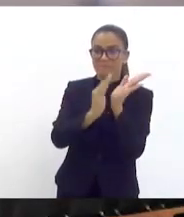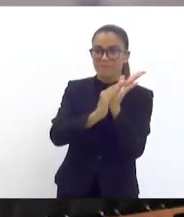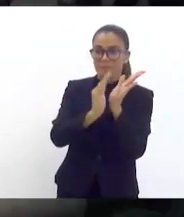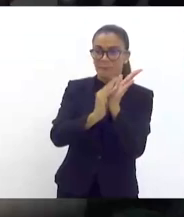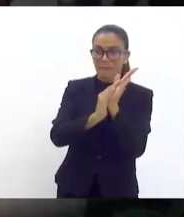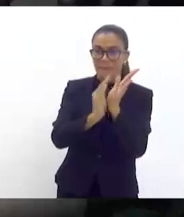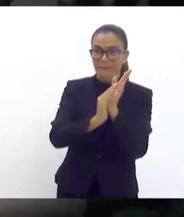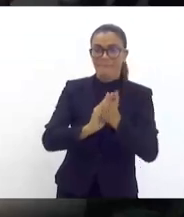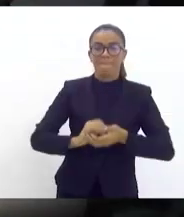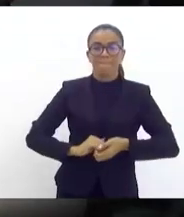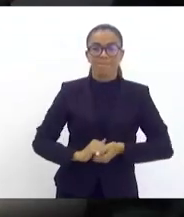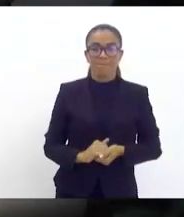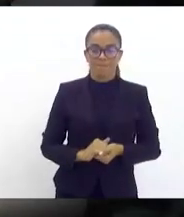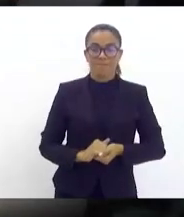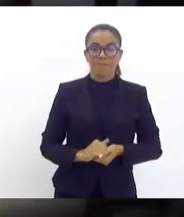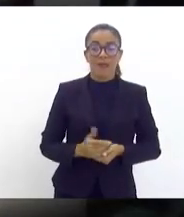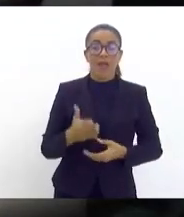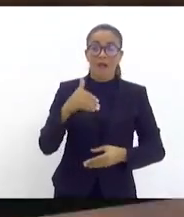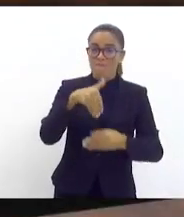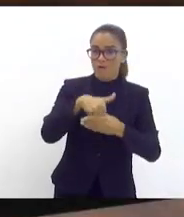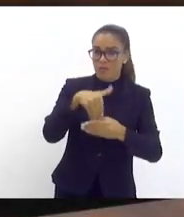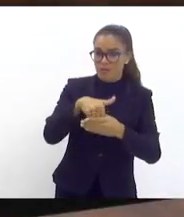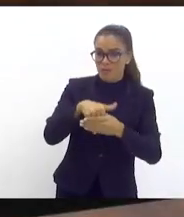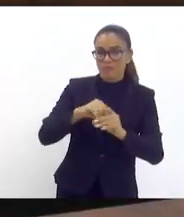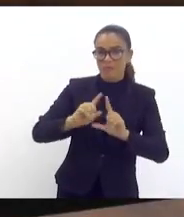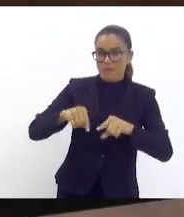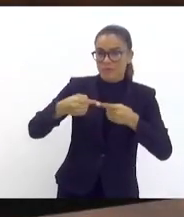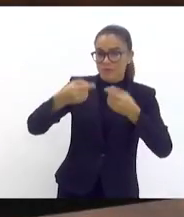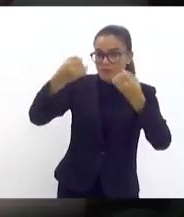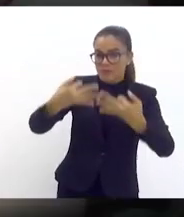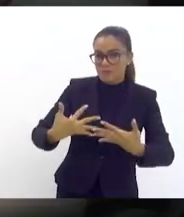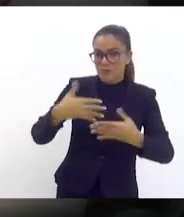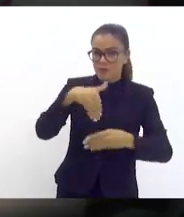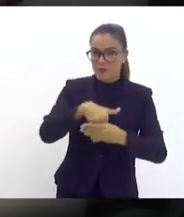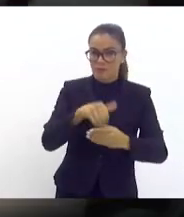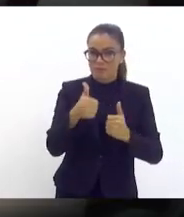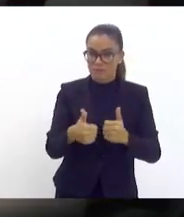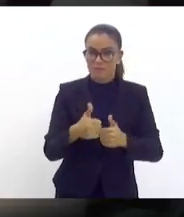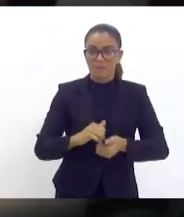Por favor, deputado. Senhor presidente, eu vou deixar a votação e em seguida eu vou fazer o justificativo de voto. Sem problema.